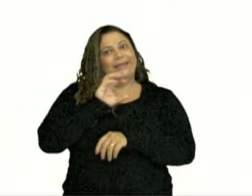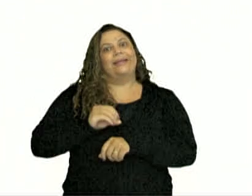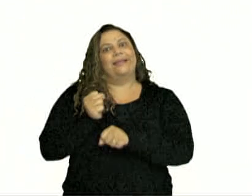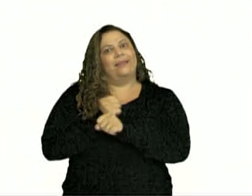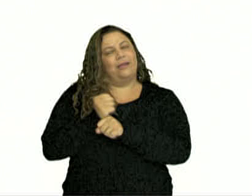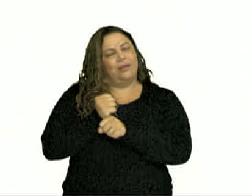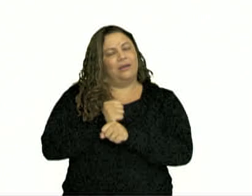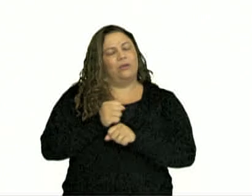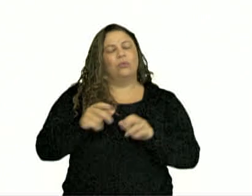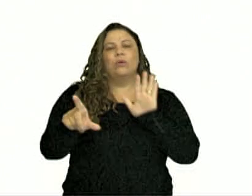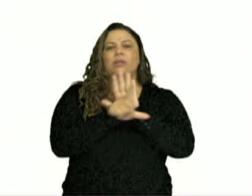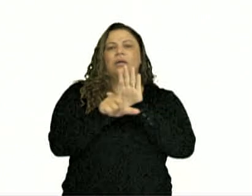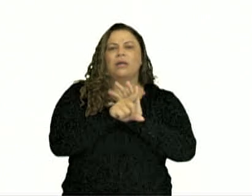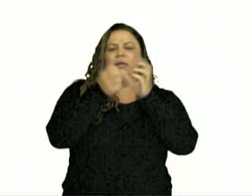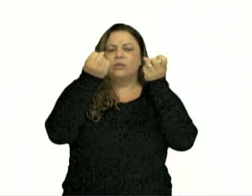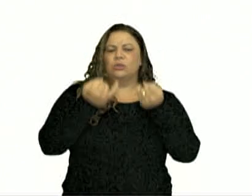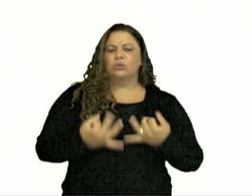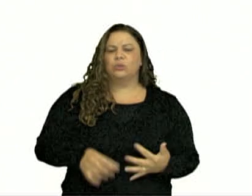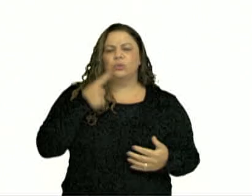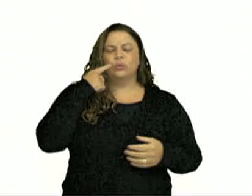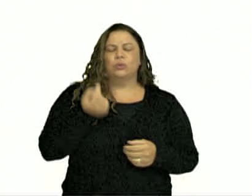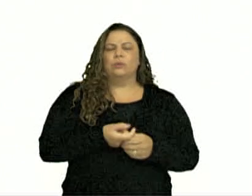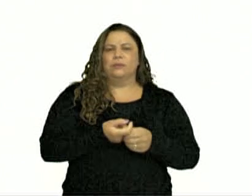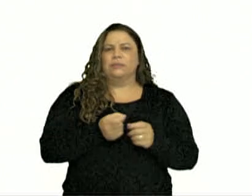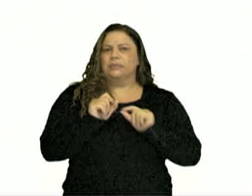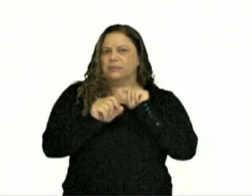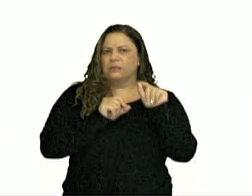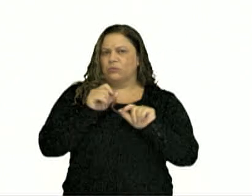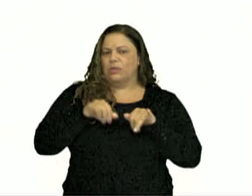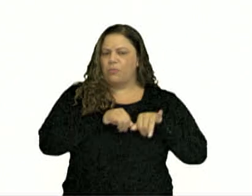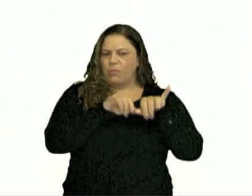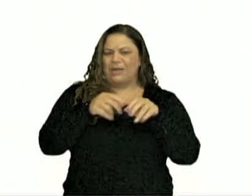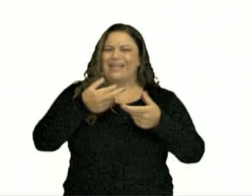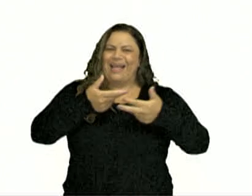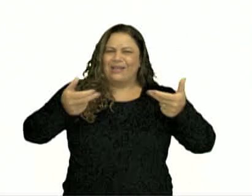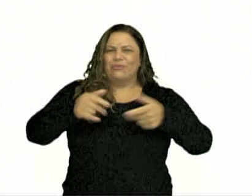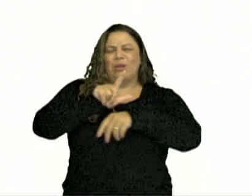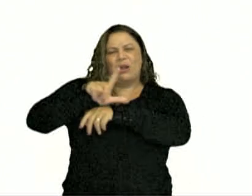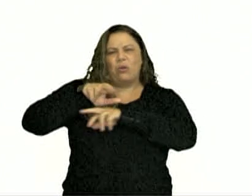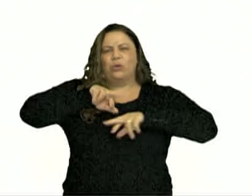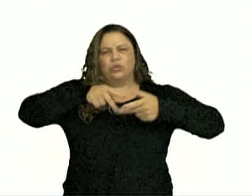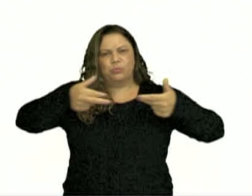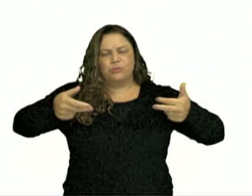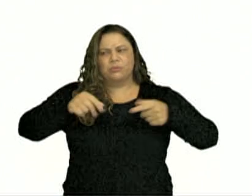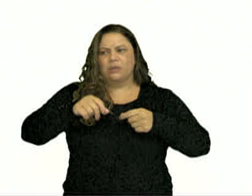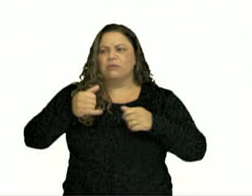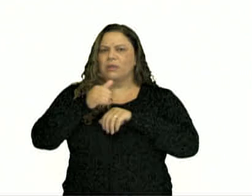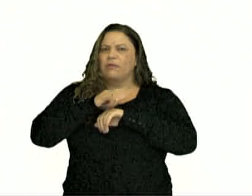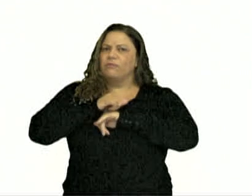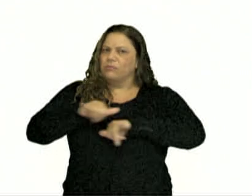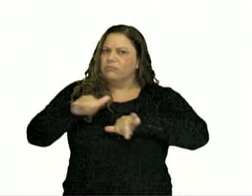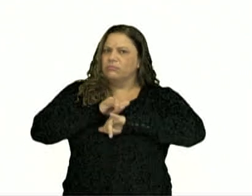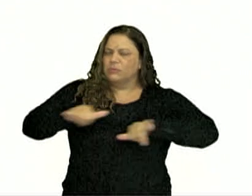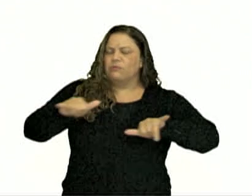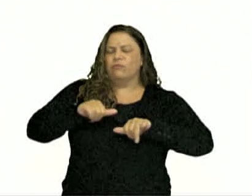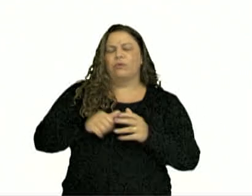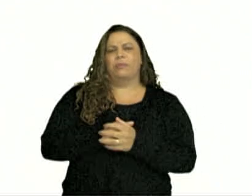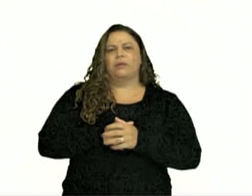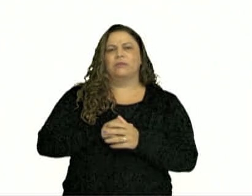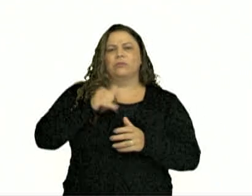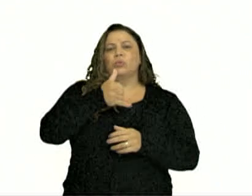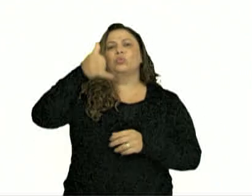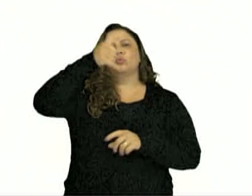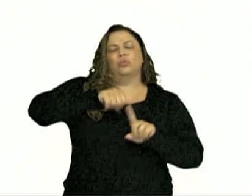aos consumidores a taxa de juro mensal e anual, entre outras